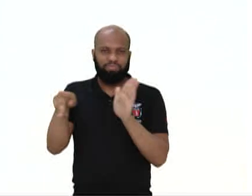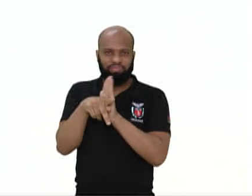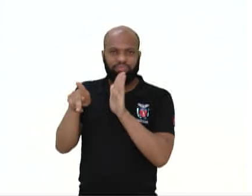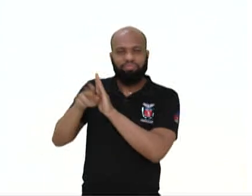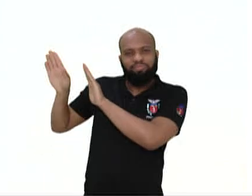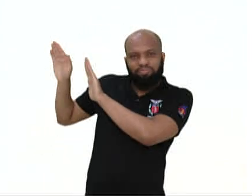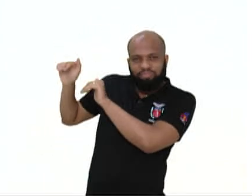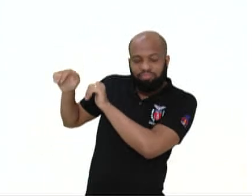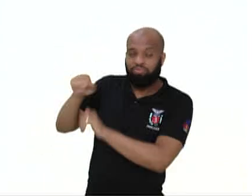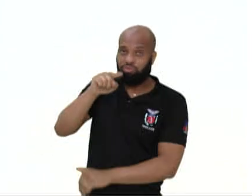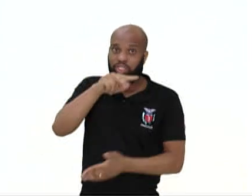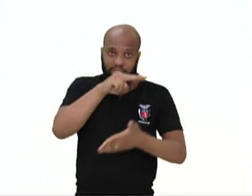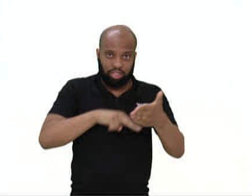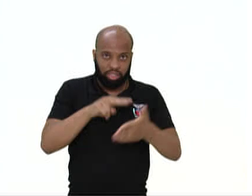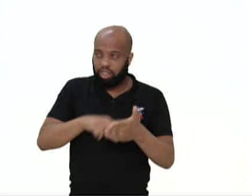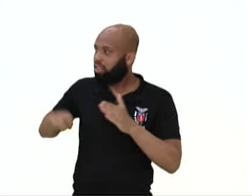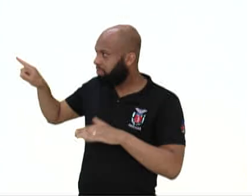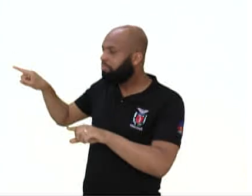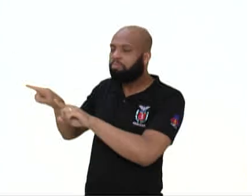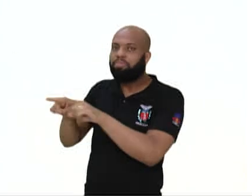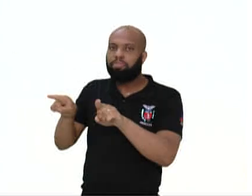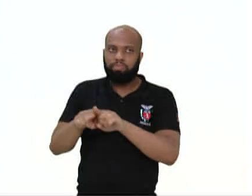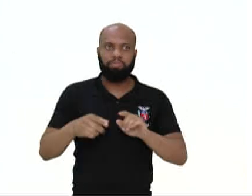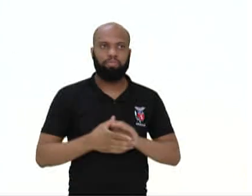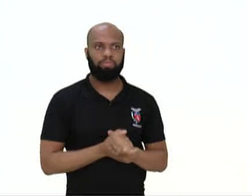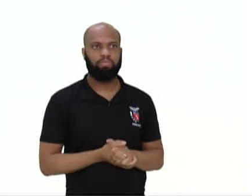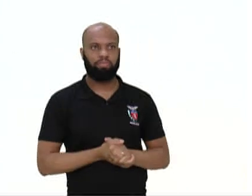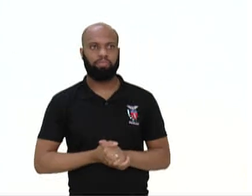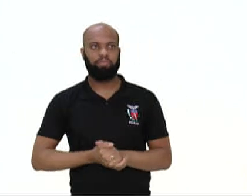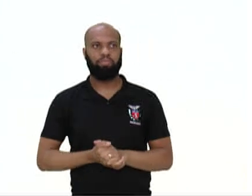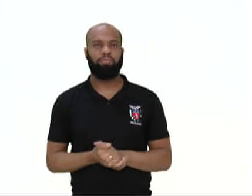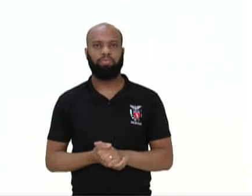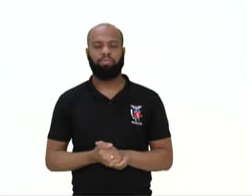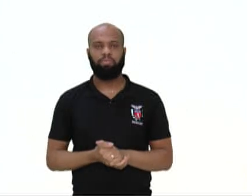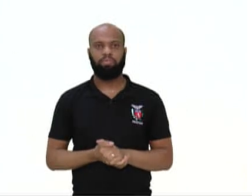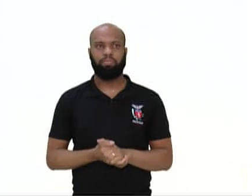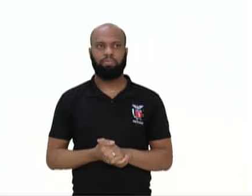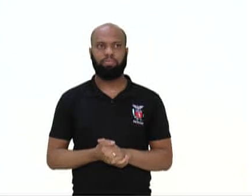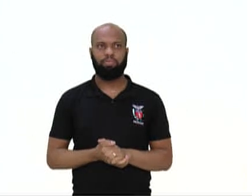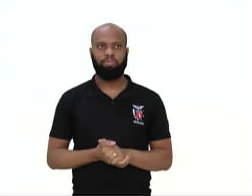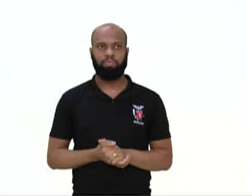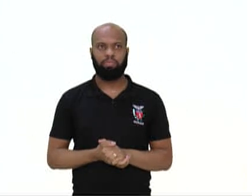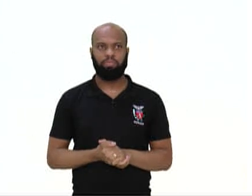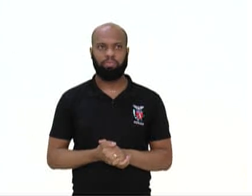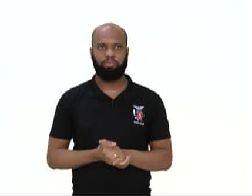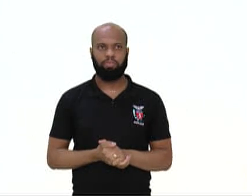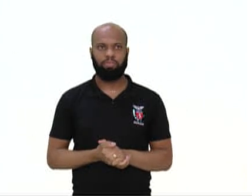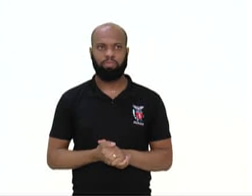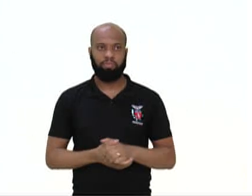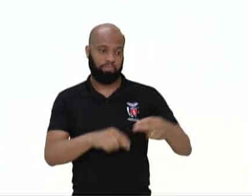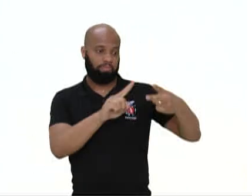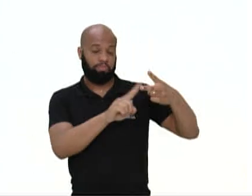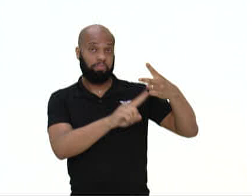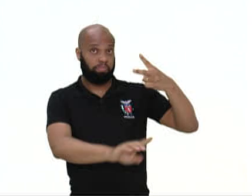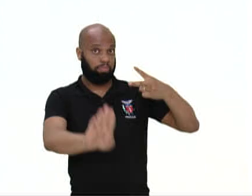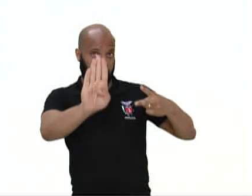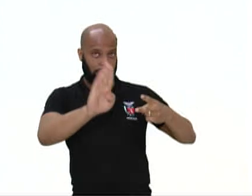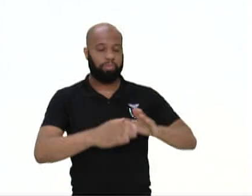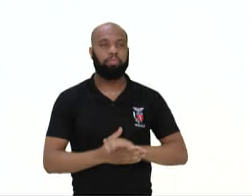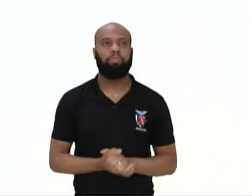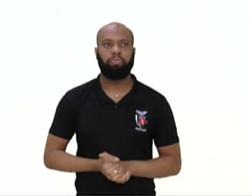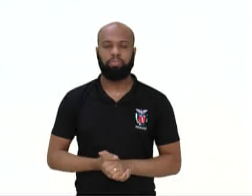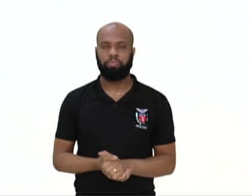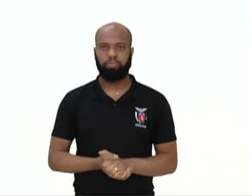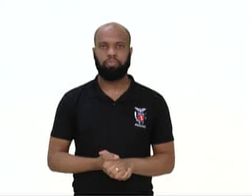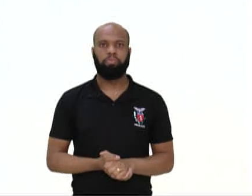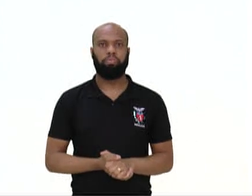verso, generalmente escrito em forma vertical, es decir, um verso debaixo do outro. Se refere